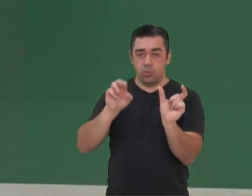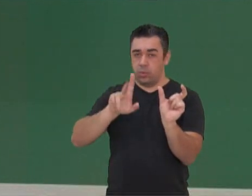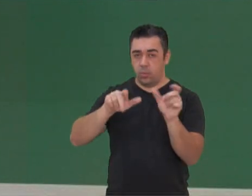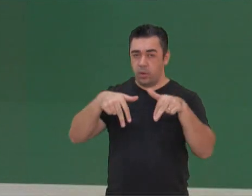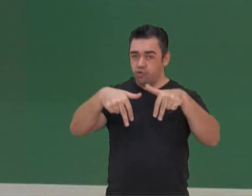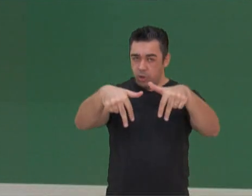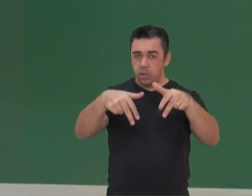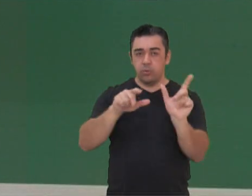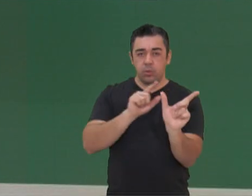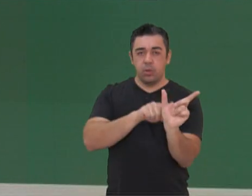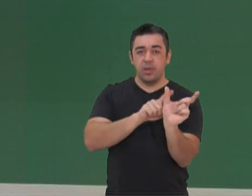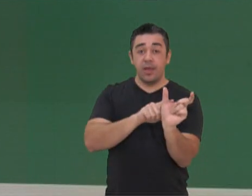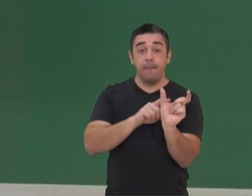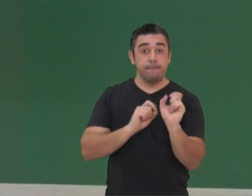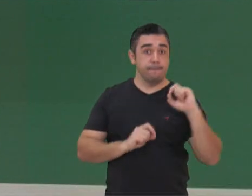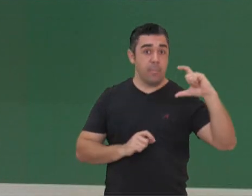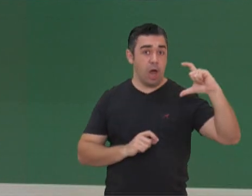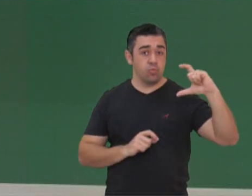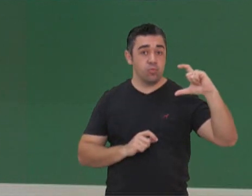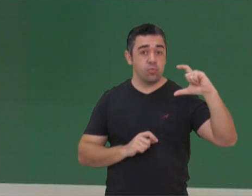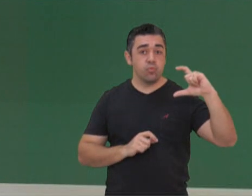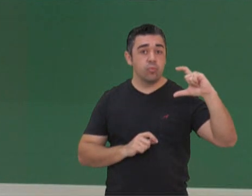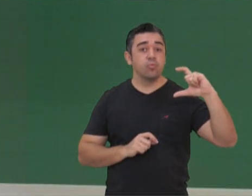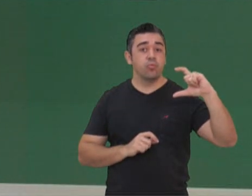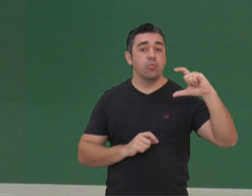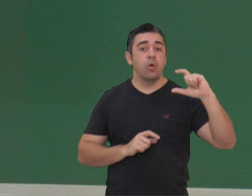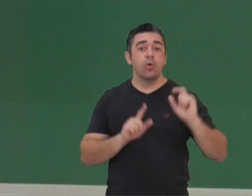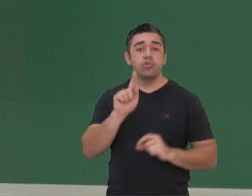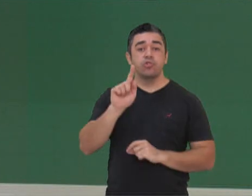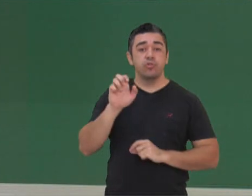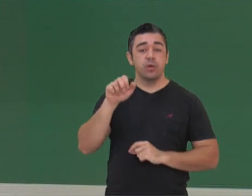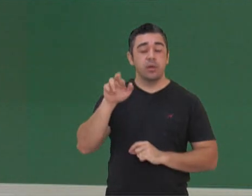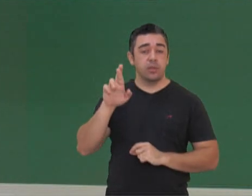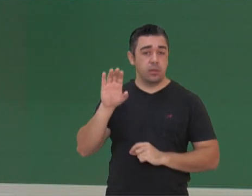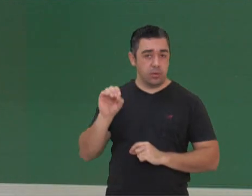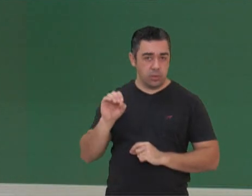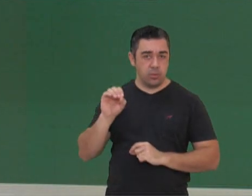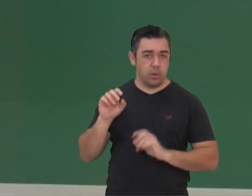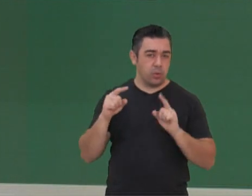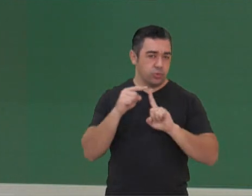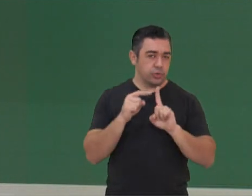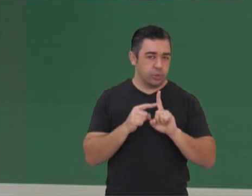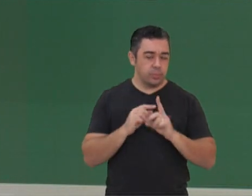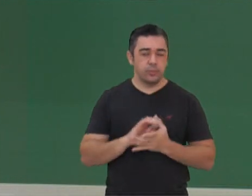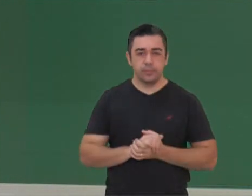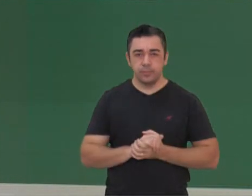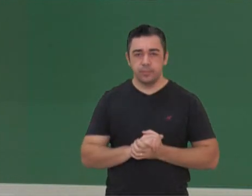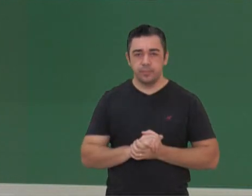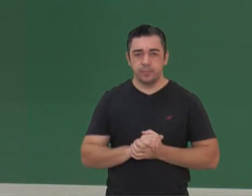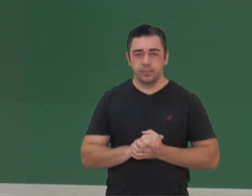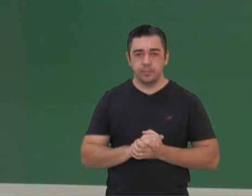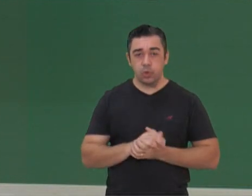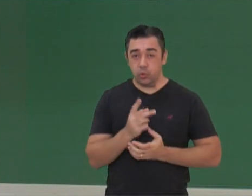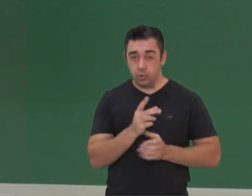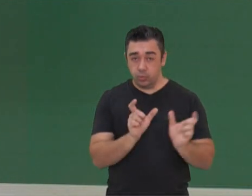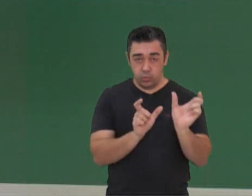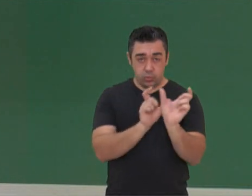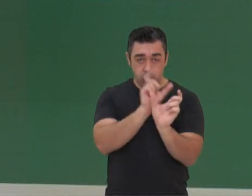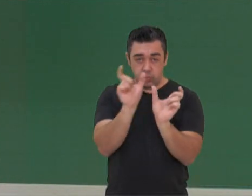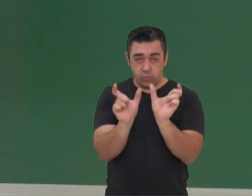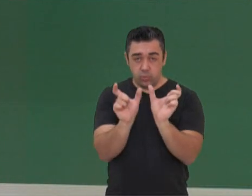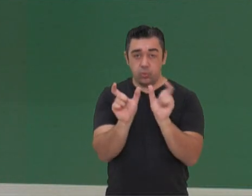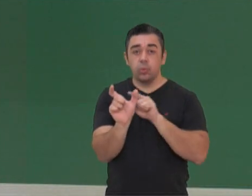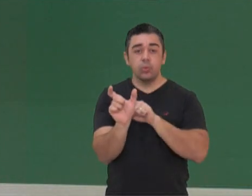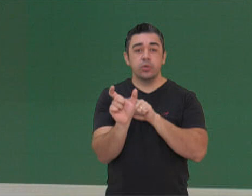tem que estar escrito em letra maiúscula, a primeira letra da palavra, né? Igual está aqui, pantera. O segundo nome está dizendo aqui que é o